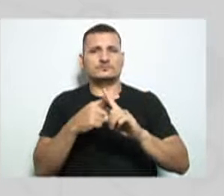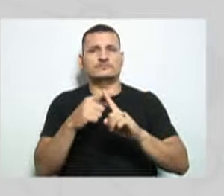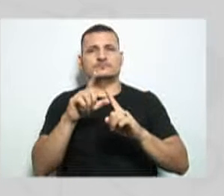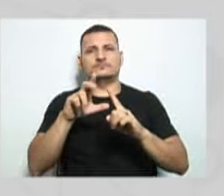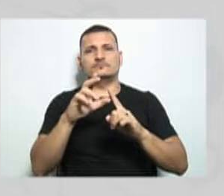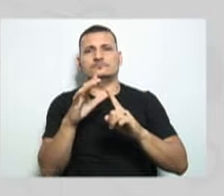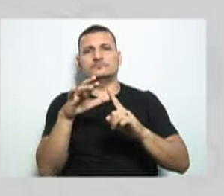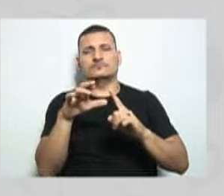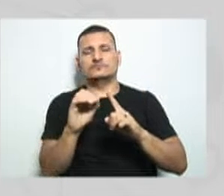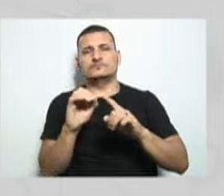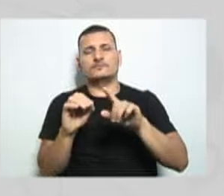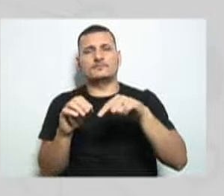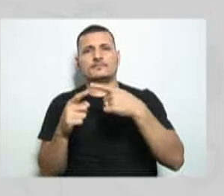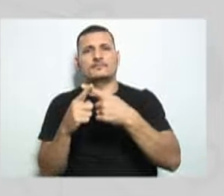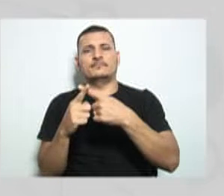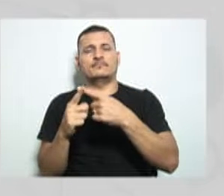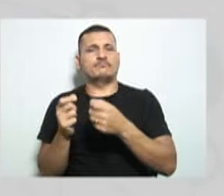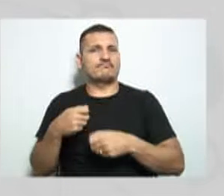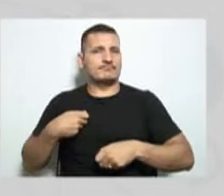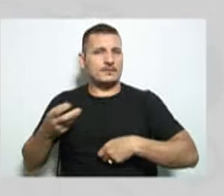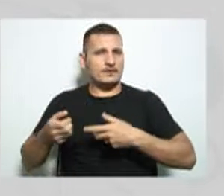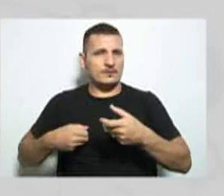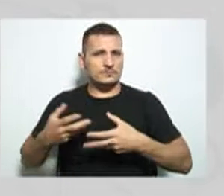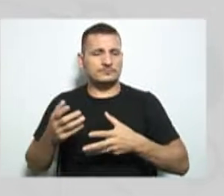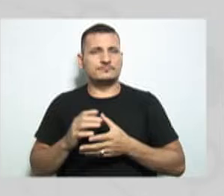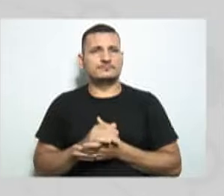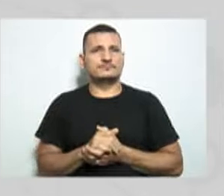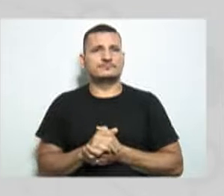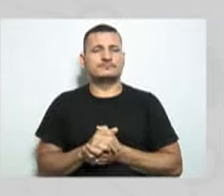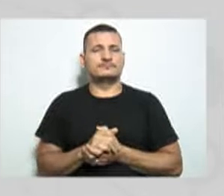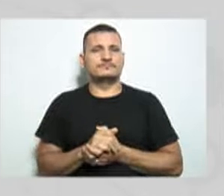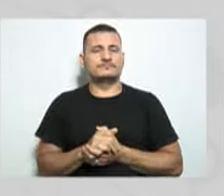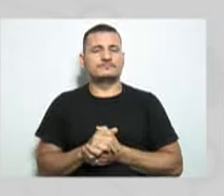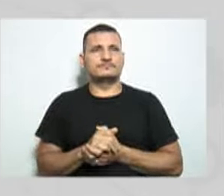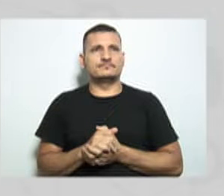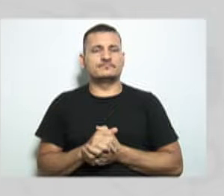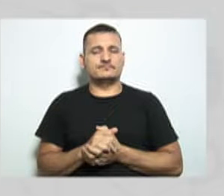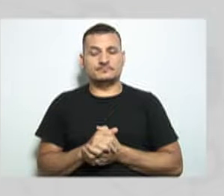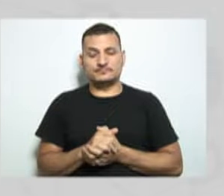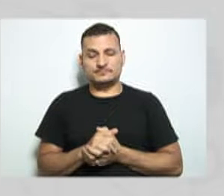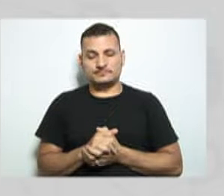mais despesas variáveis. O que seria isso? Venham aqui comigo.